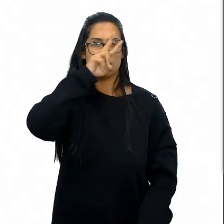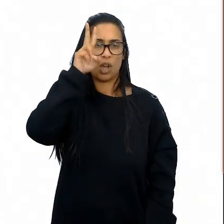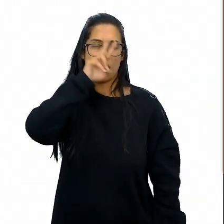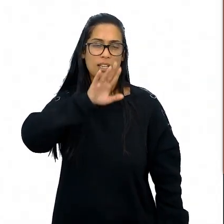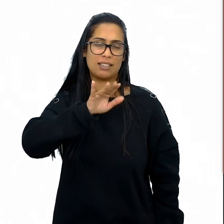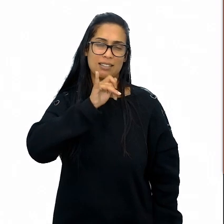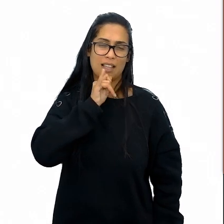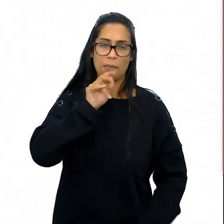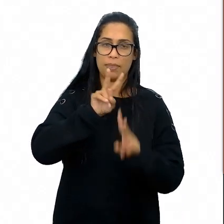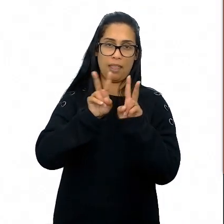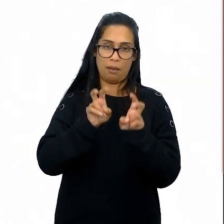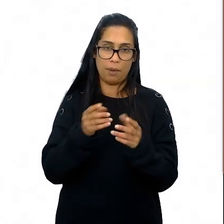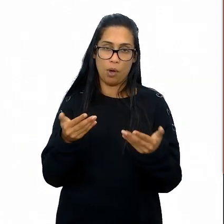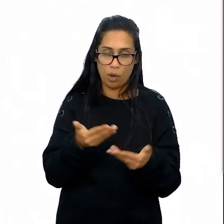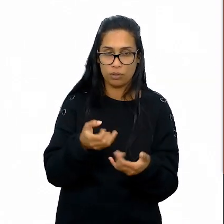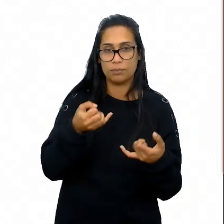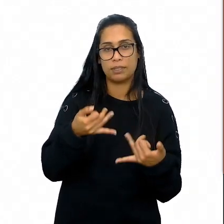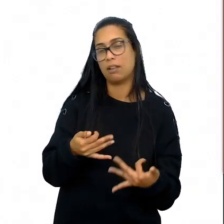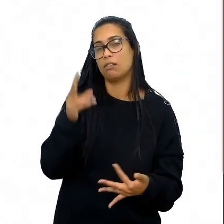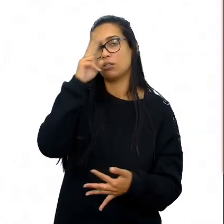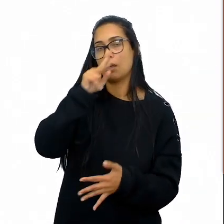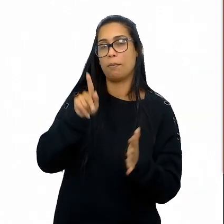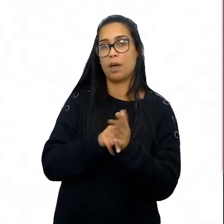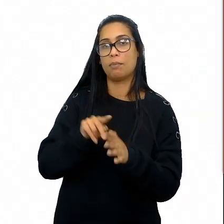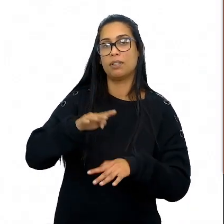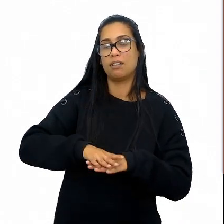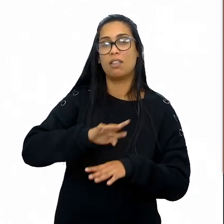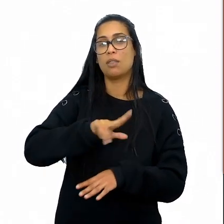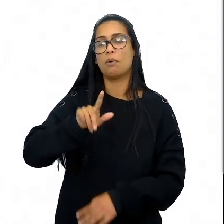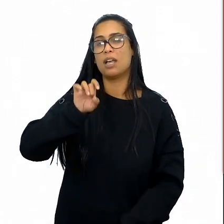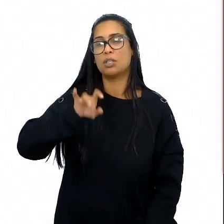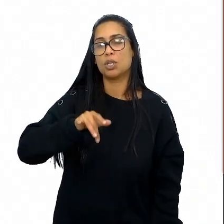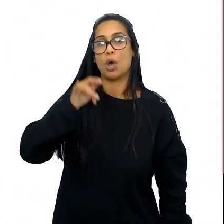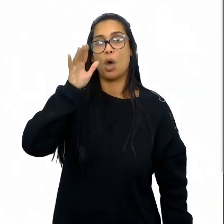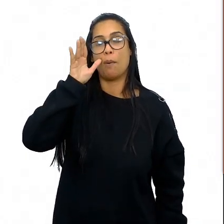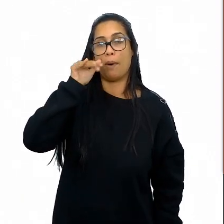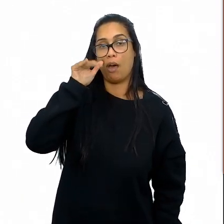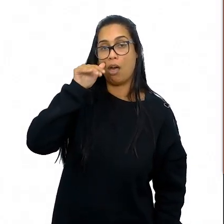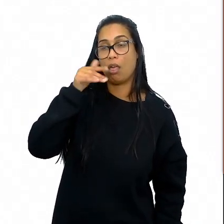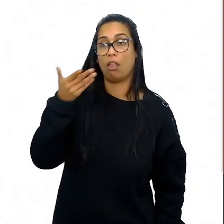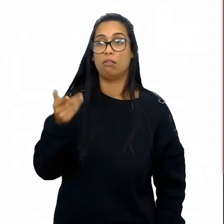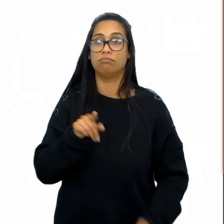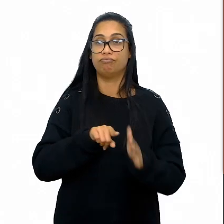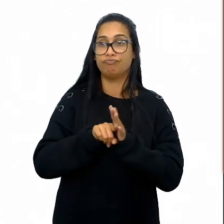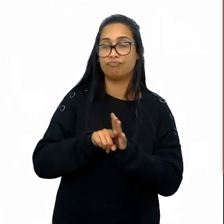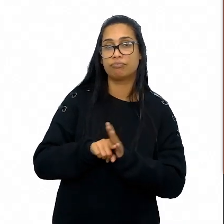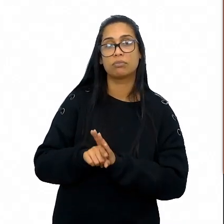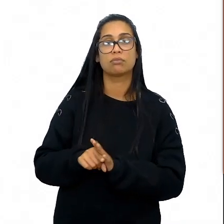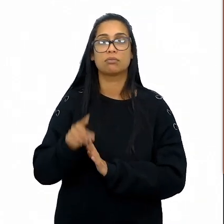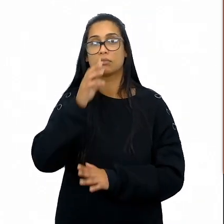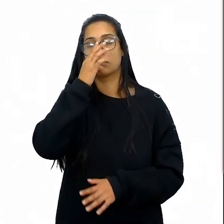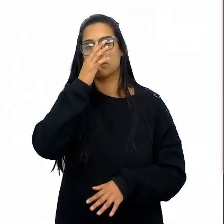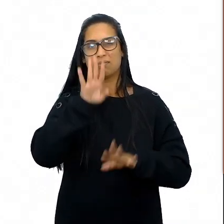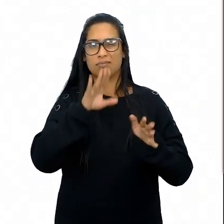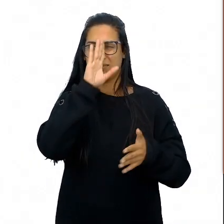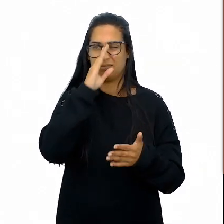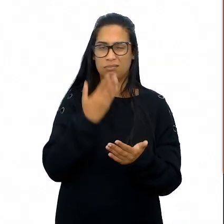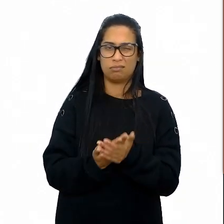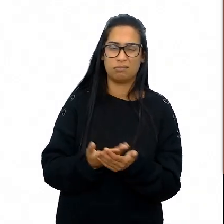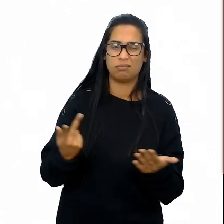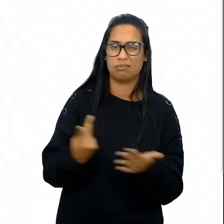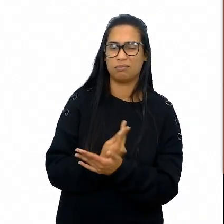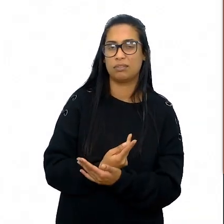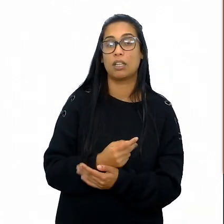sentido Ed de curiosidade sou de talvez até algumas crianças